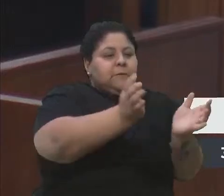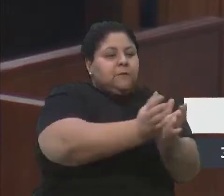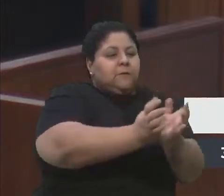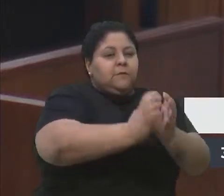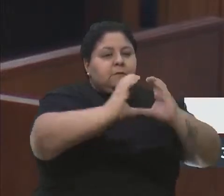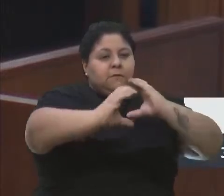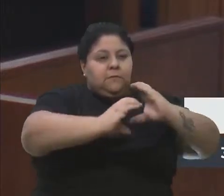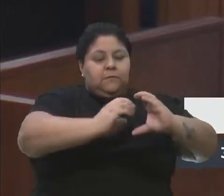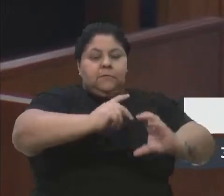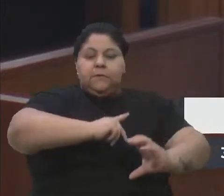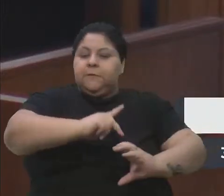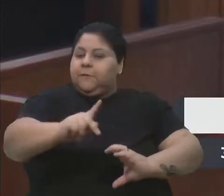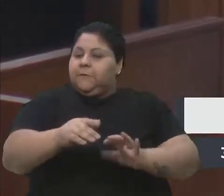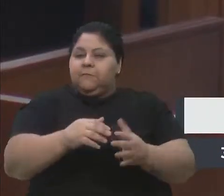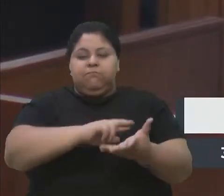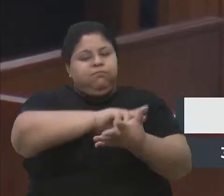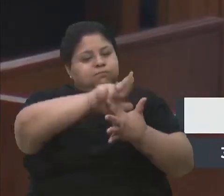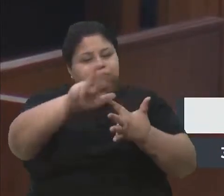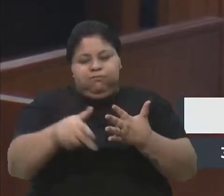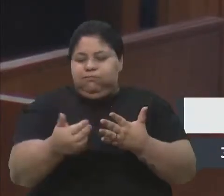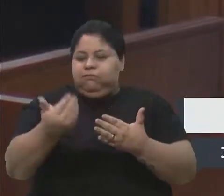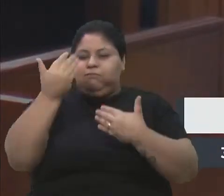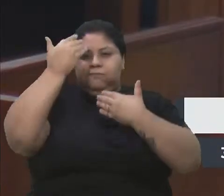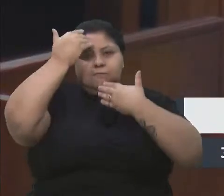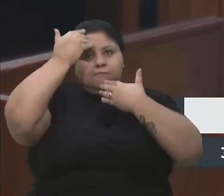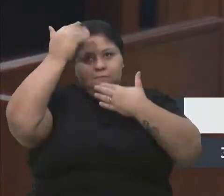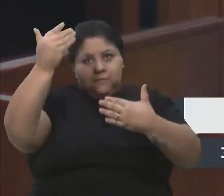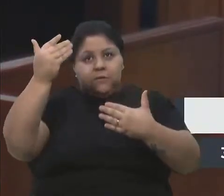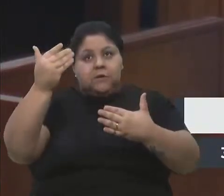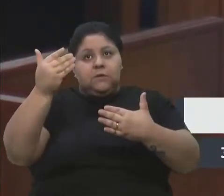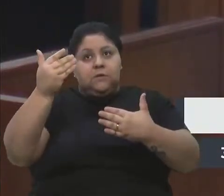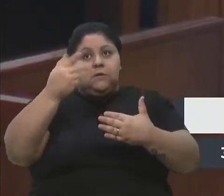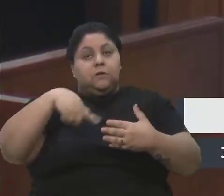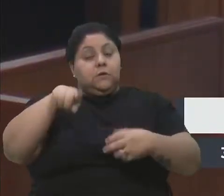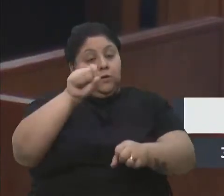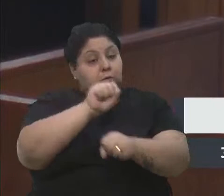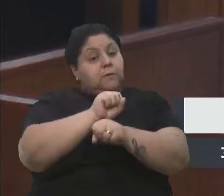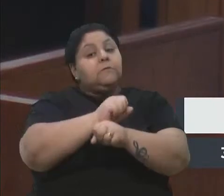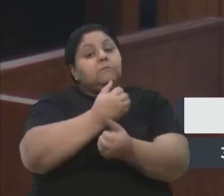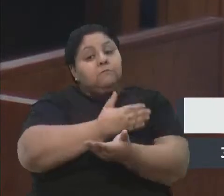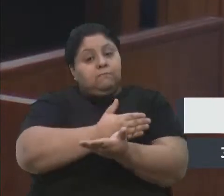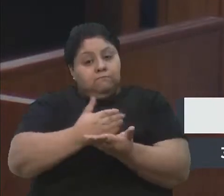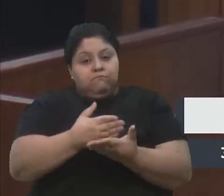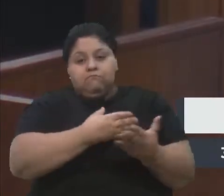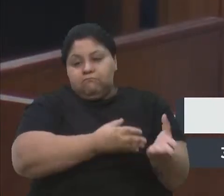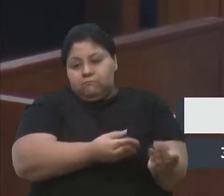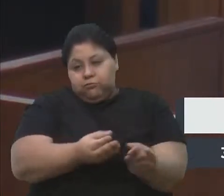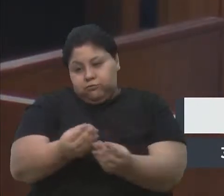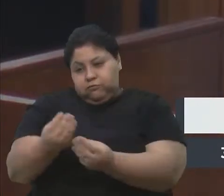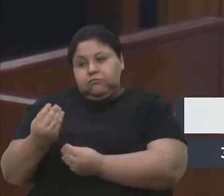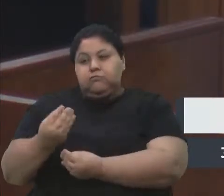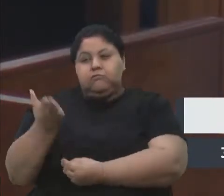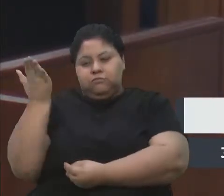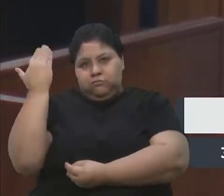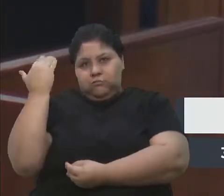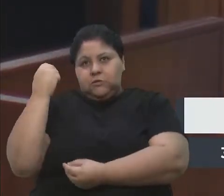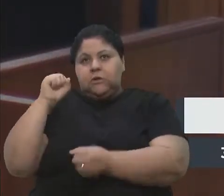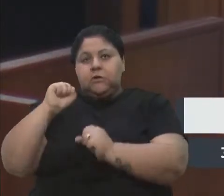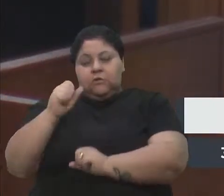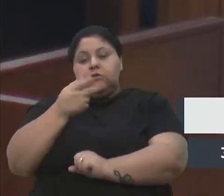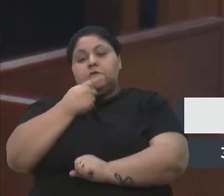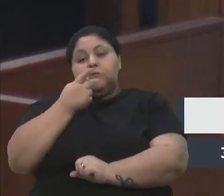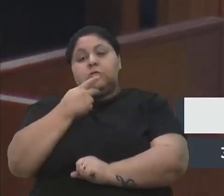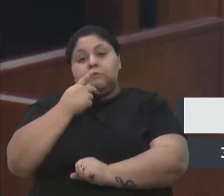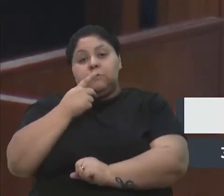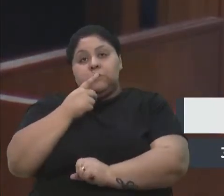a presidência, enfim, a nossa gratidão. Nós esperamos que essa iniciativa tenha muito mais edições e eu posso dizer que, se depender